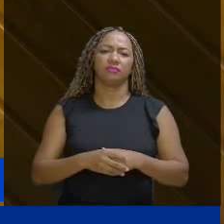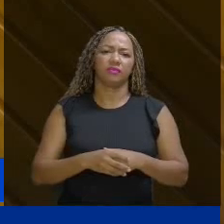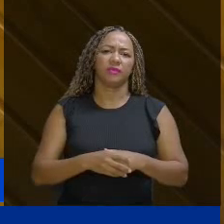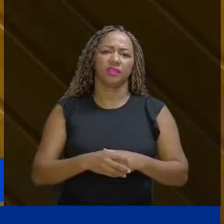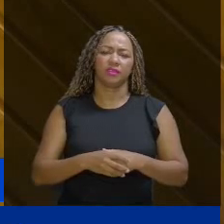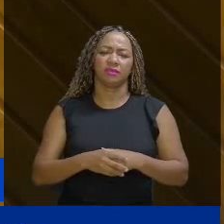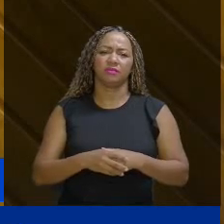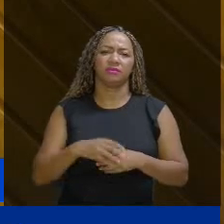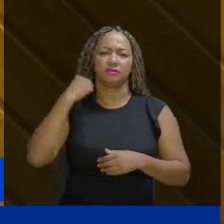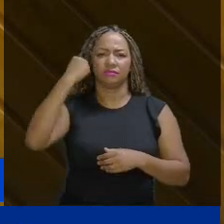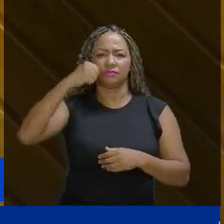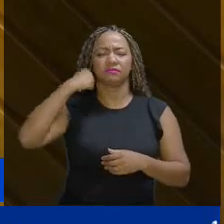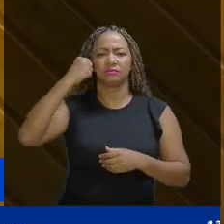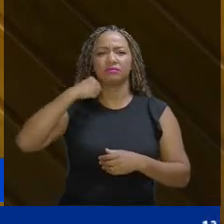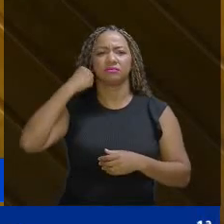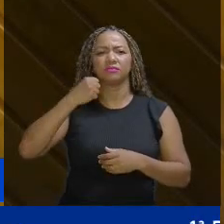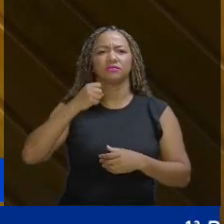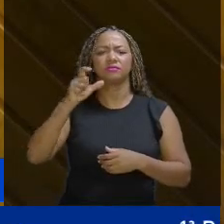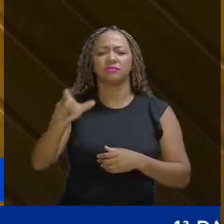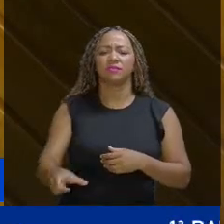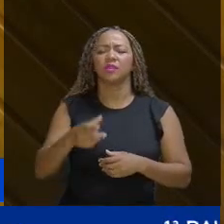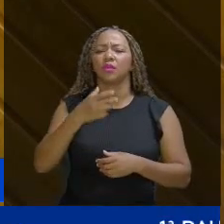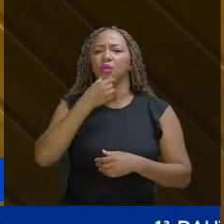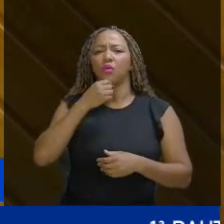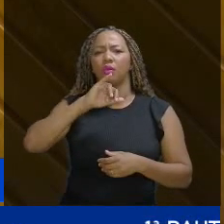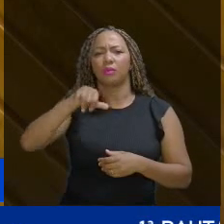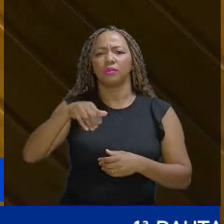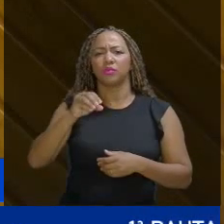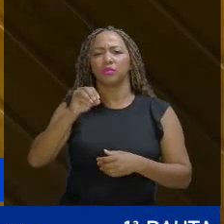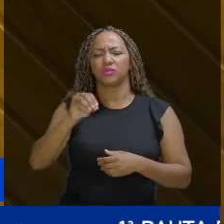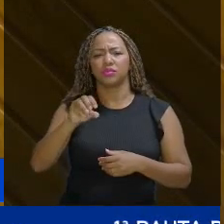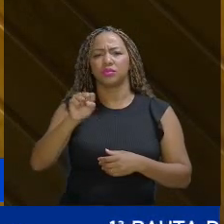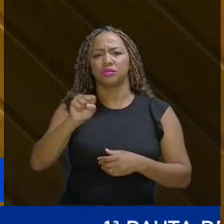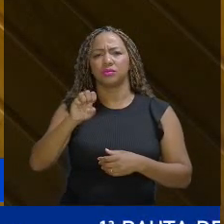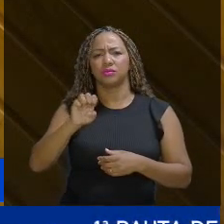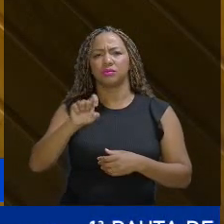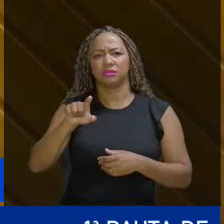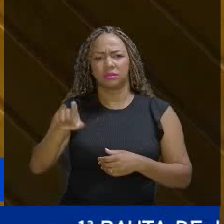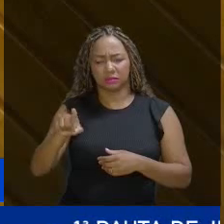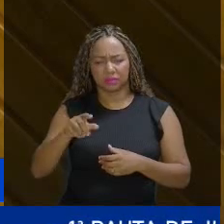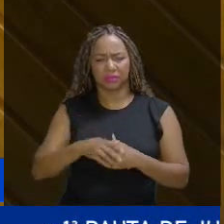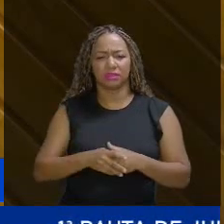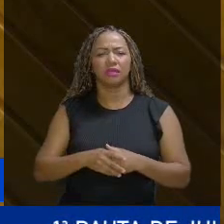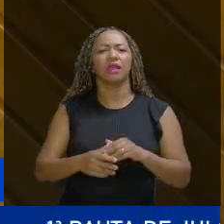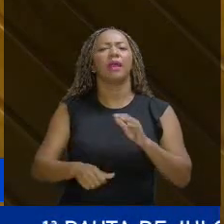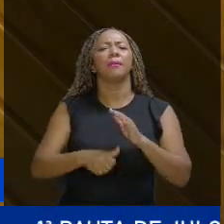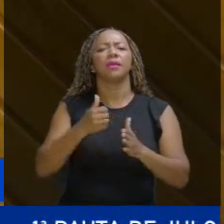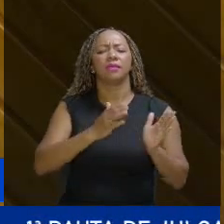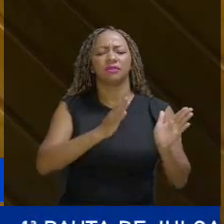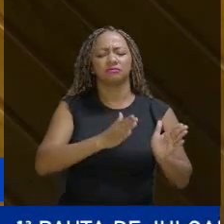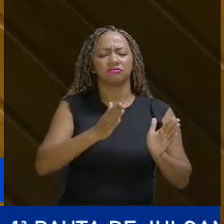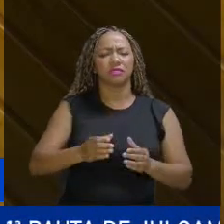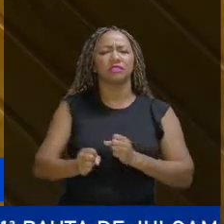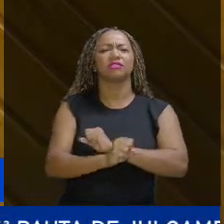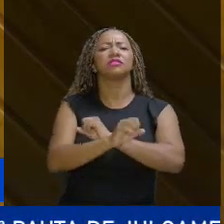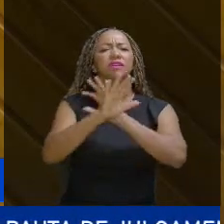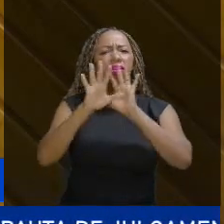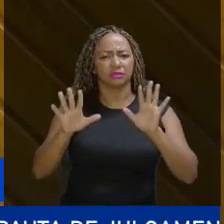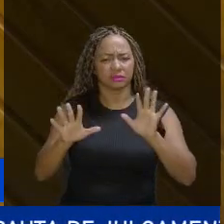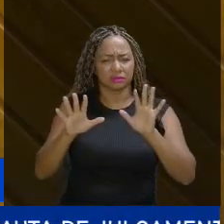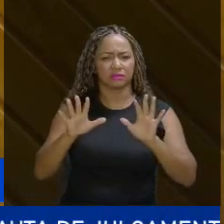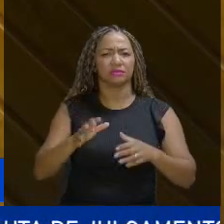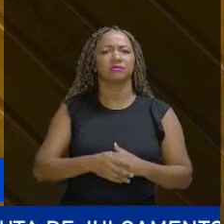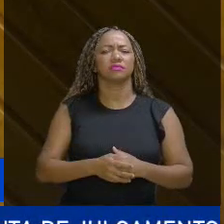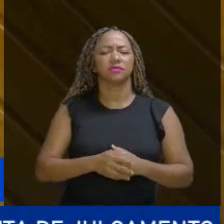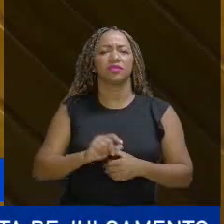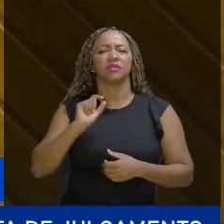de Senado, onde José Samuel Alcolumbre é o primeiro suplente. Então, a primeira questão de ordem, para esclarecimento, não somente